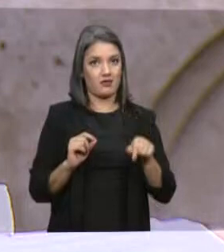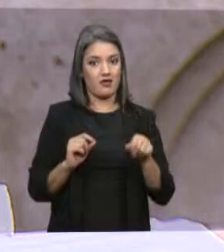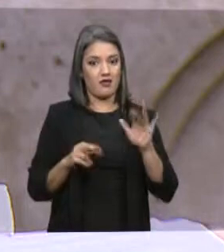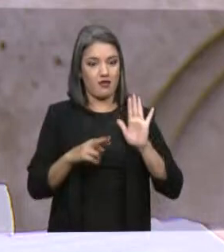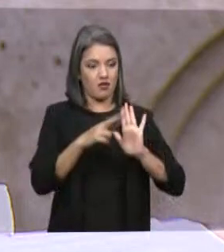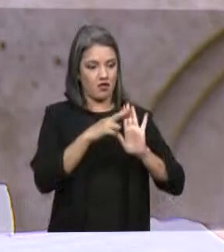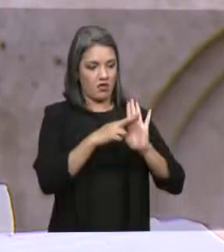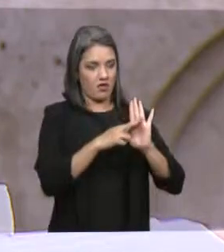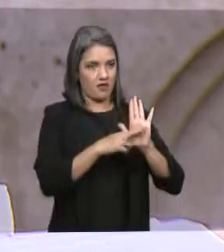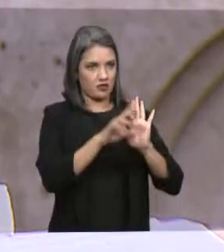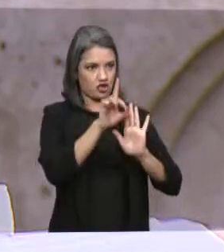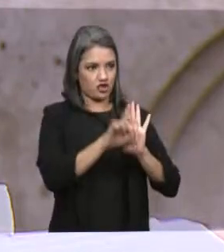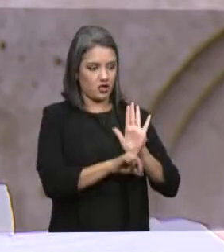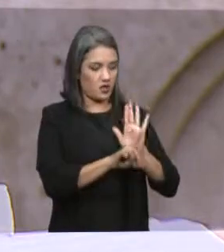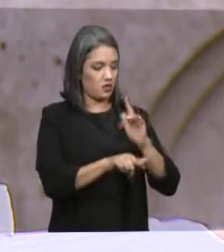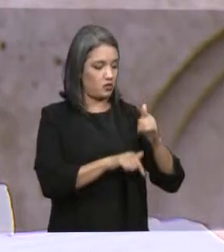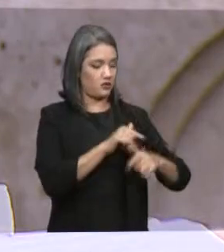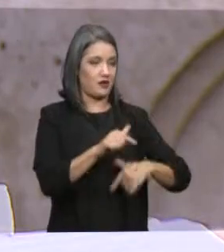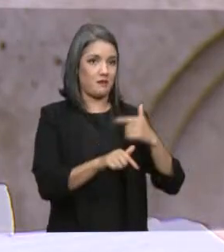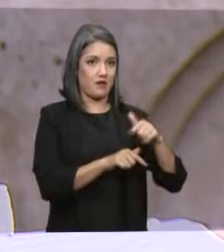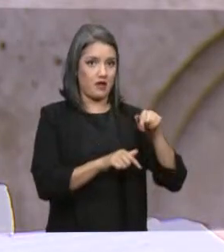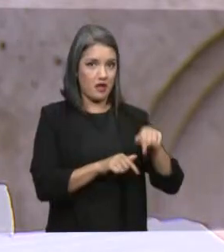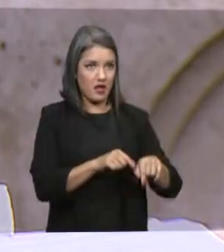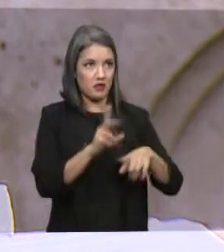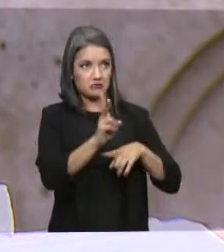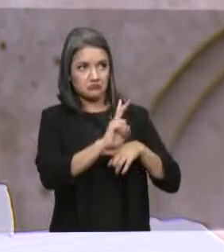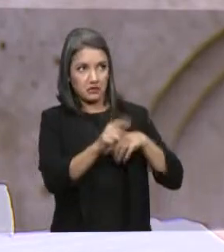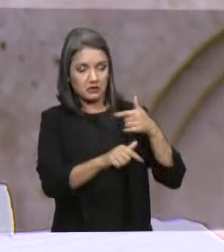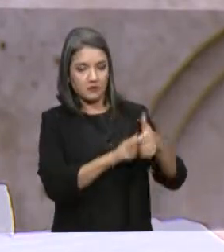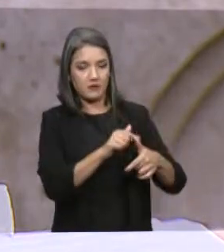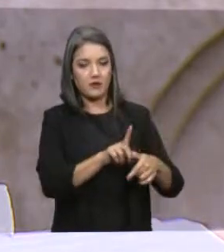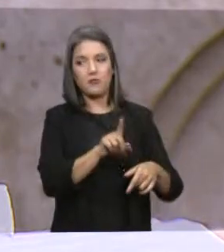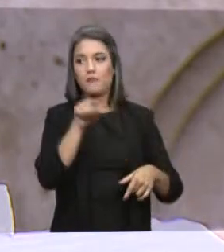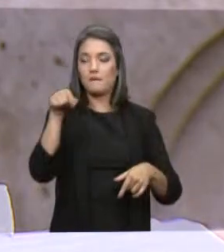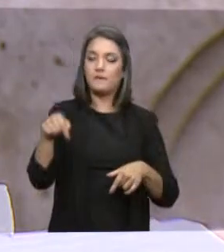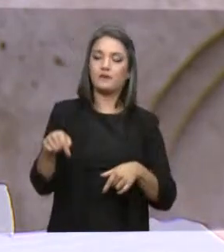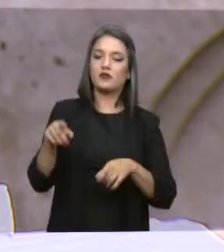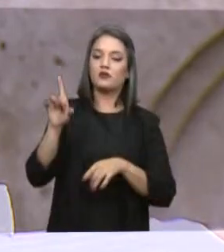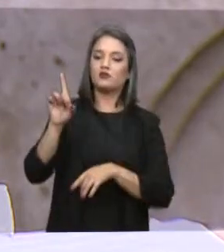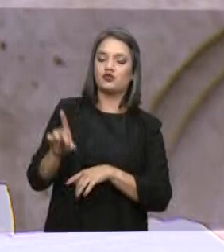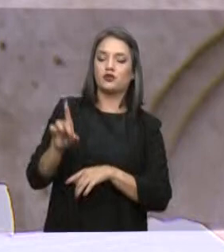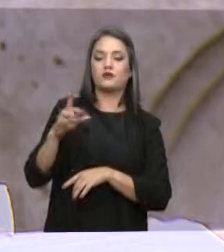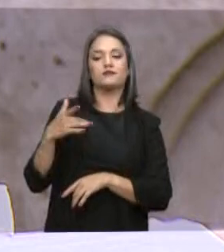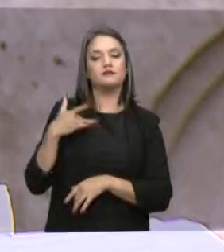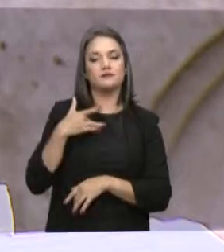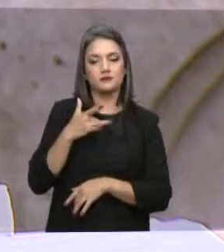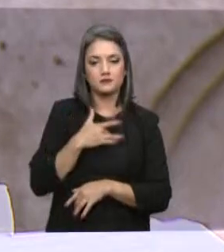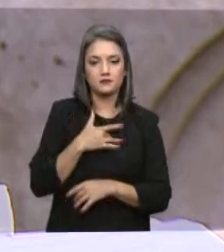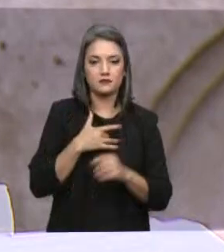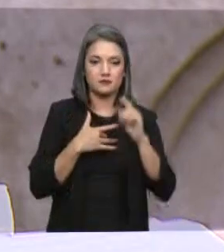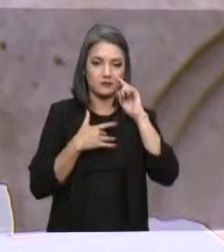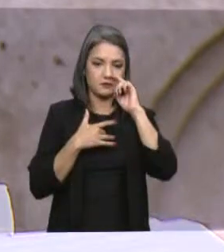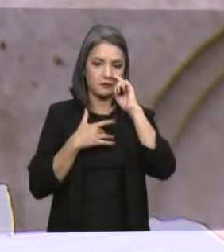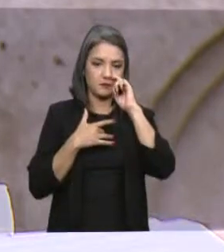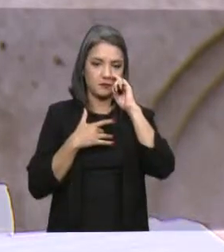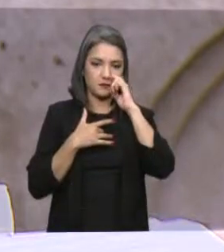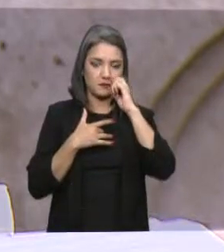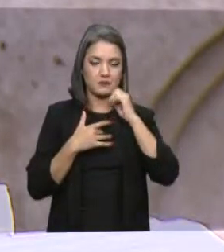de direito do trabalho a expressão do trabalho e direito à saúde